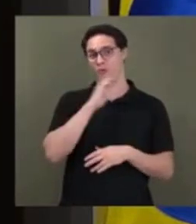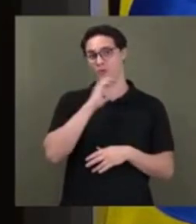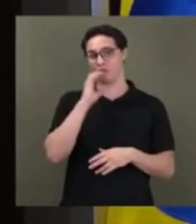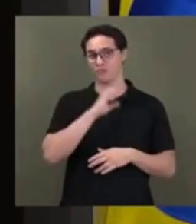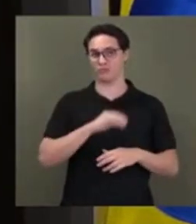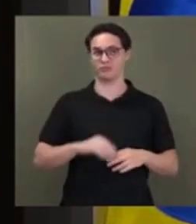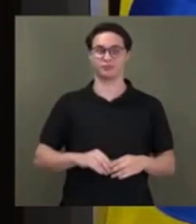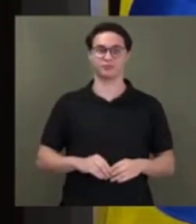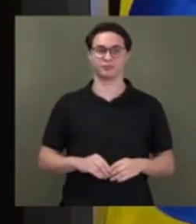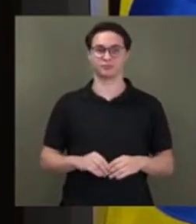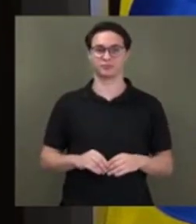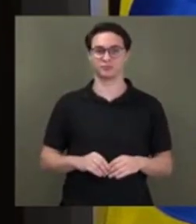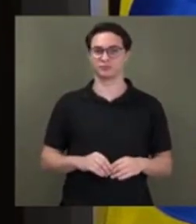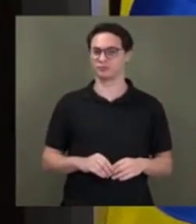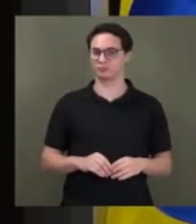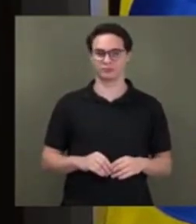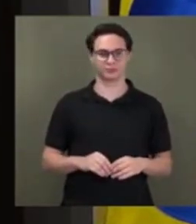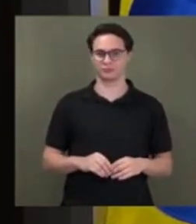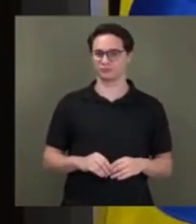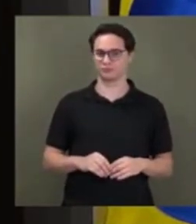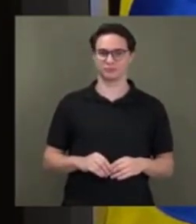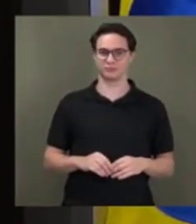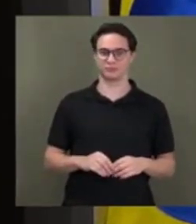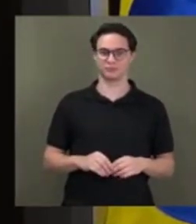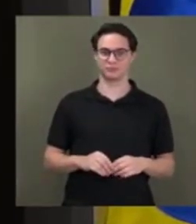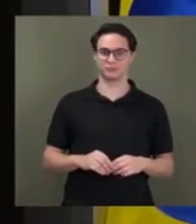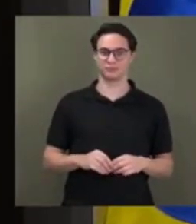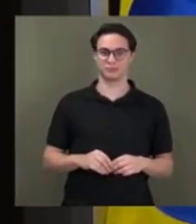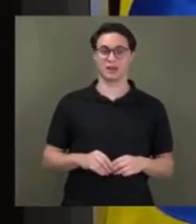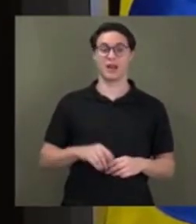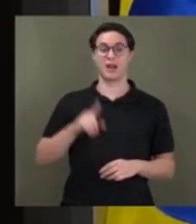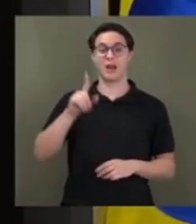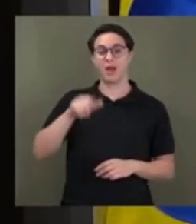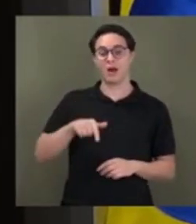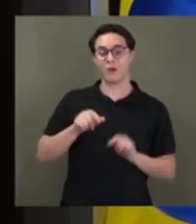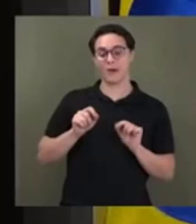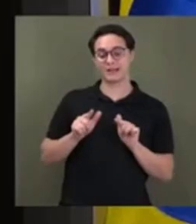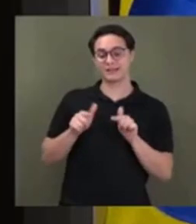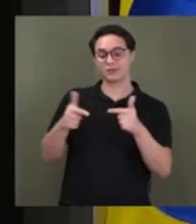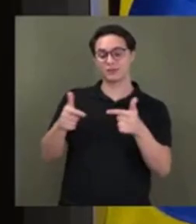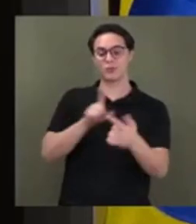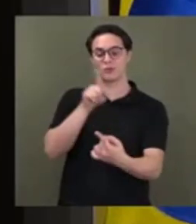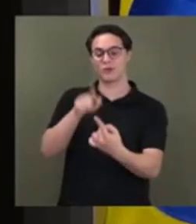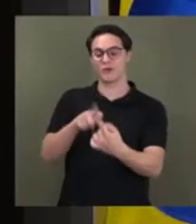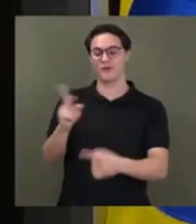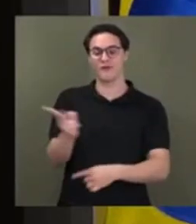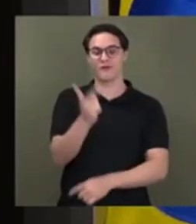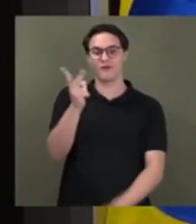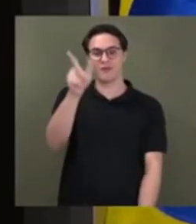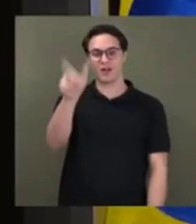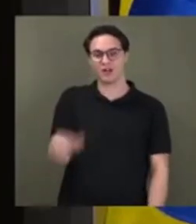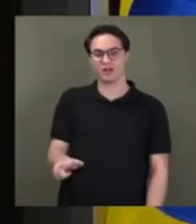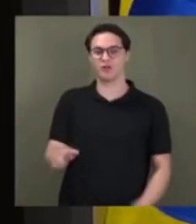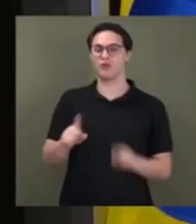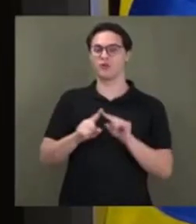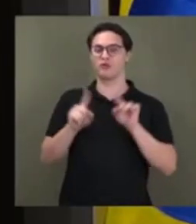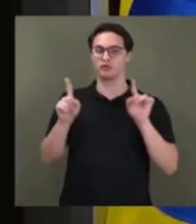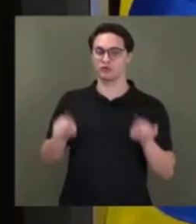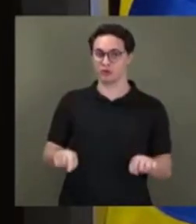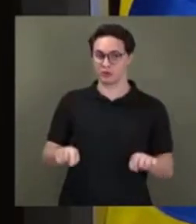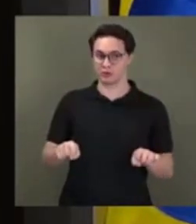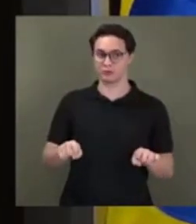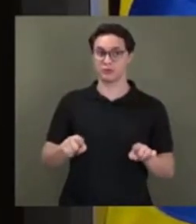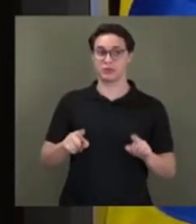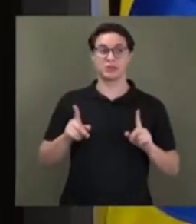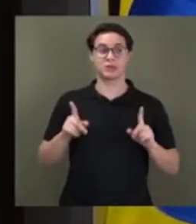corporações militares. Não, não é nada disso. É uma medida de valorização funcional. E, ao mesmo